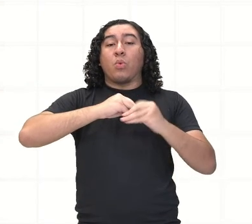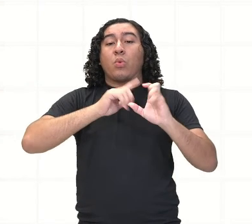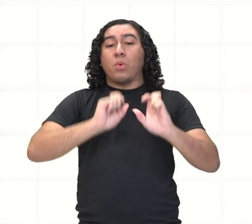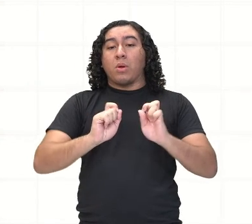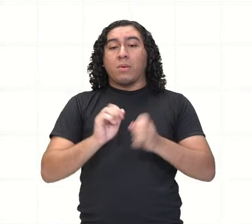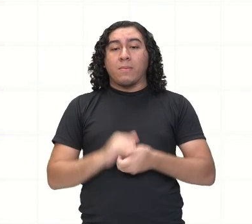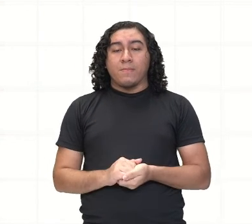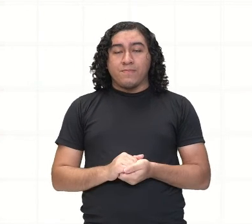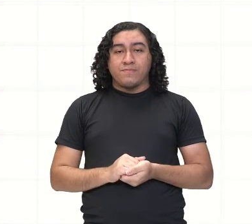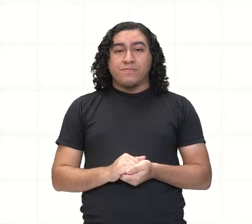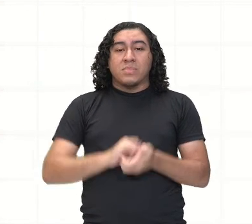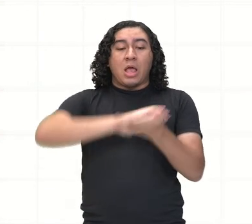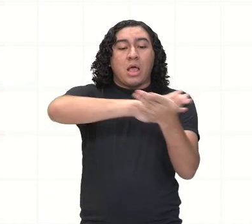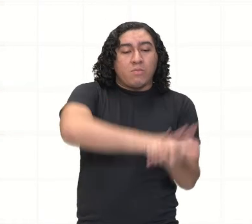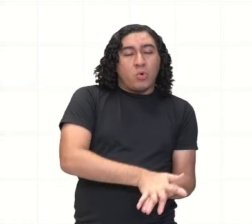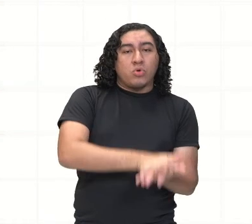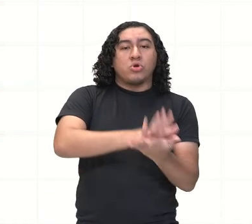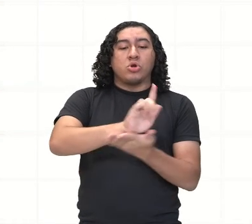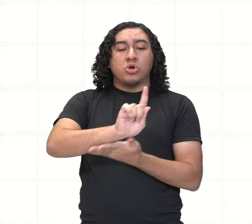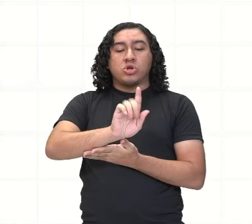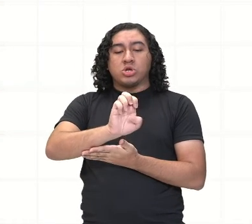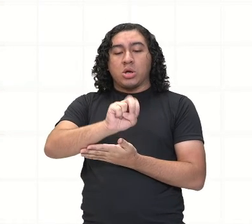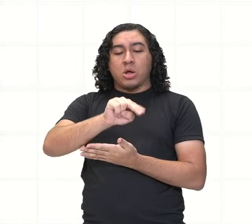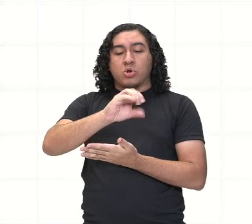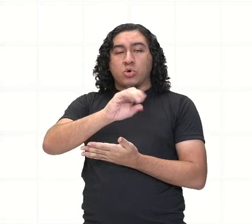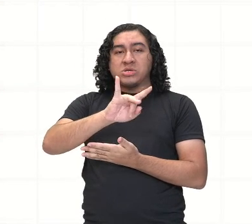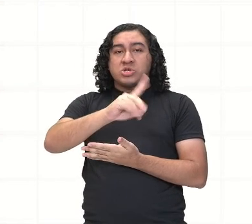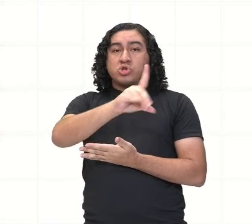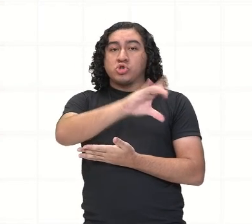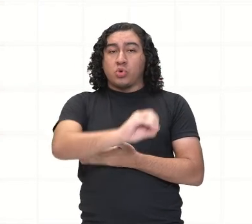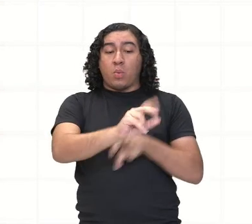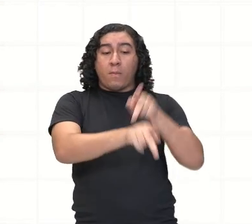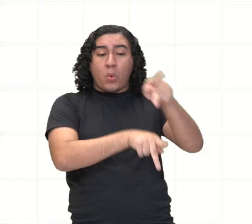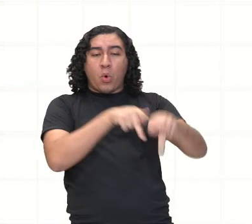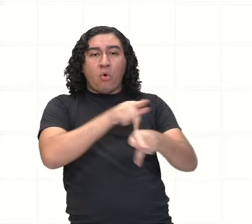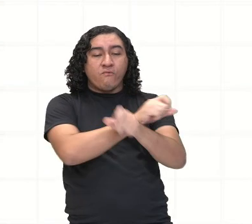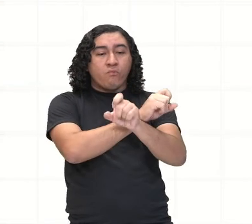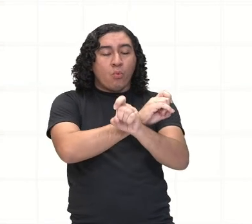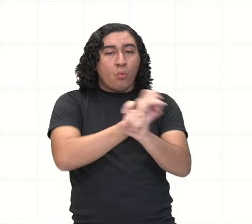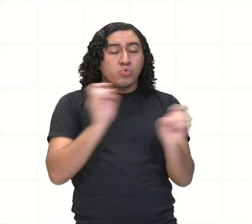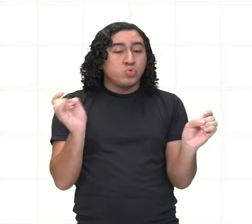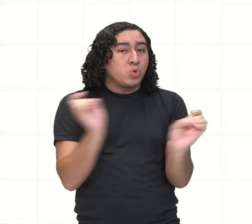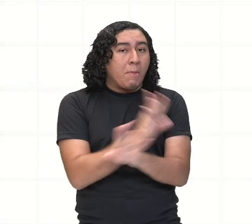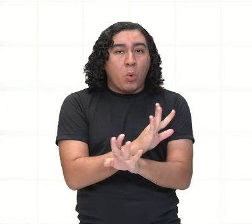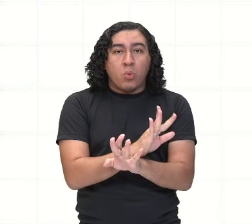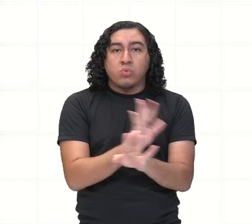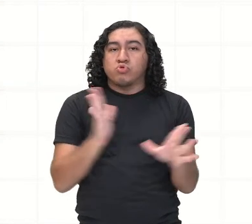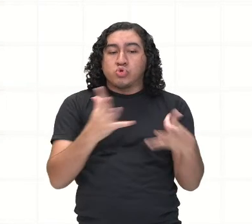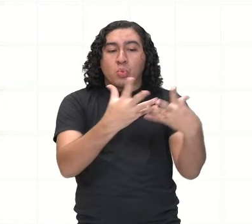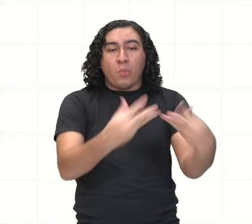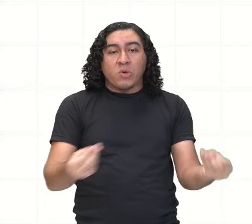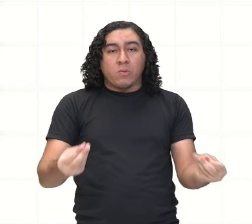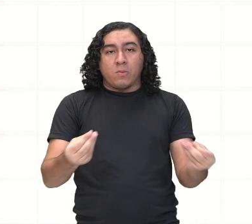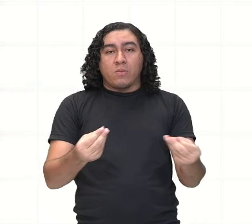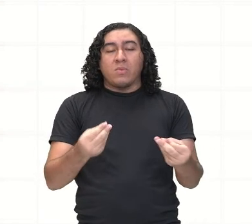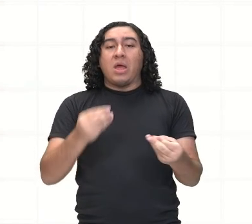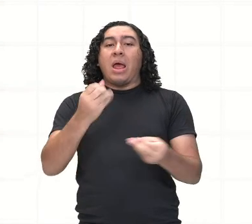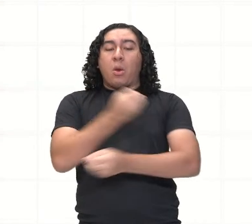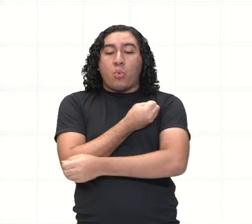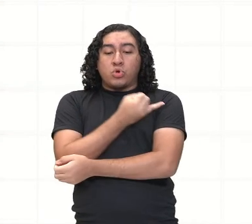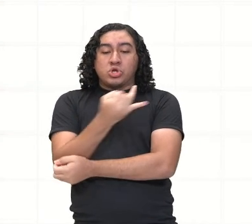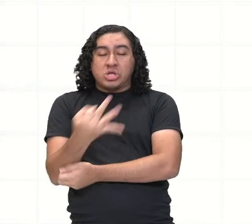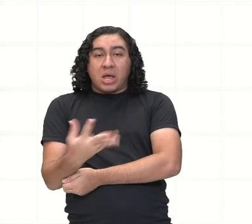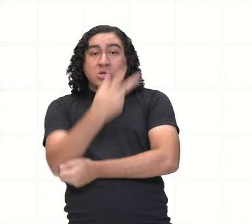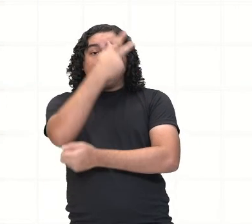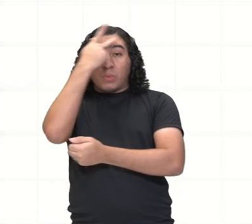considerado um genocídio, que é o extermínio deliberado de um povo, de uma população, de uma sociedade, resultando numa diminuição